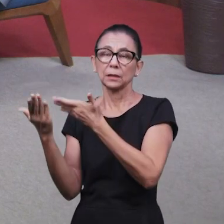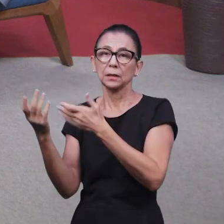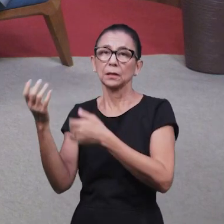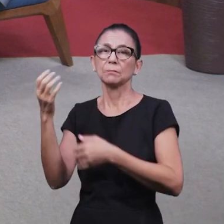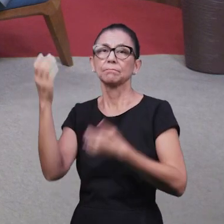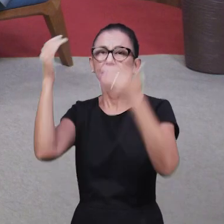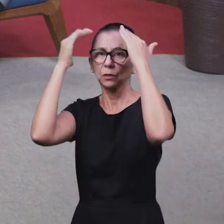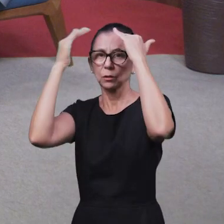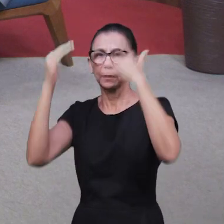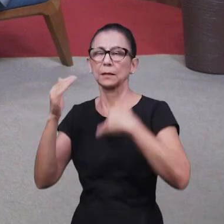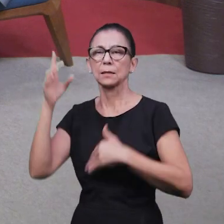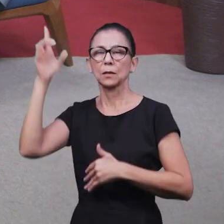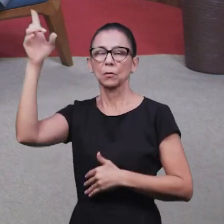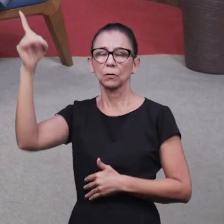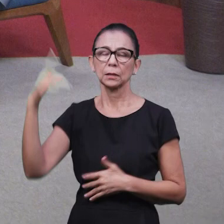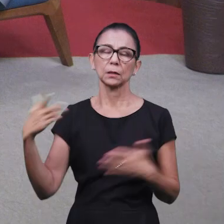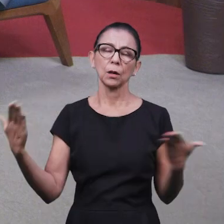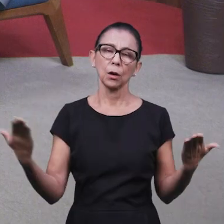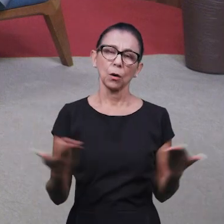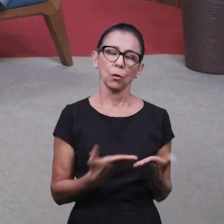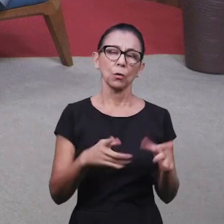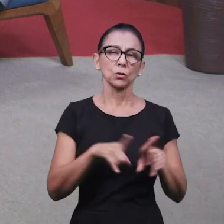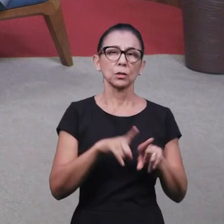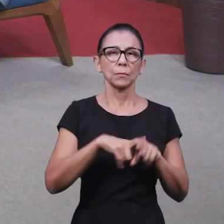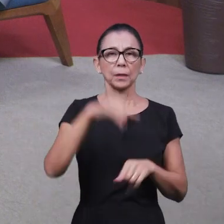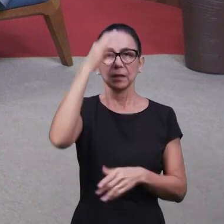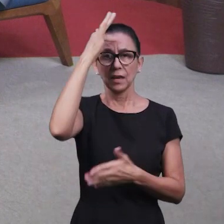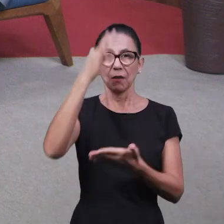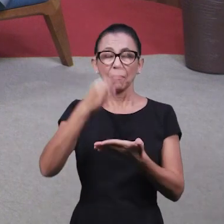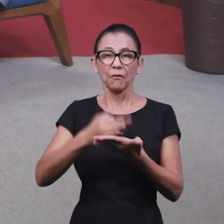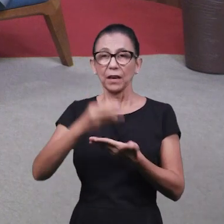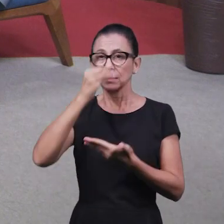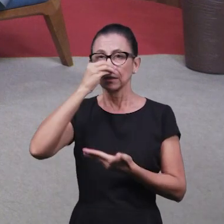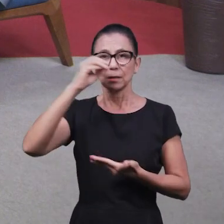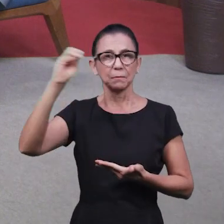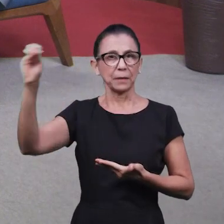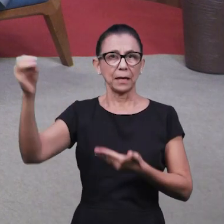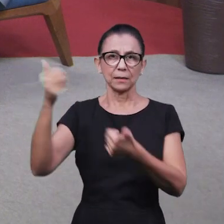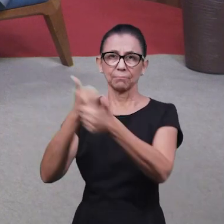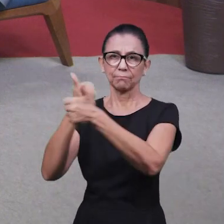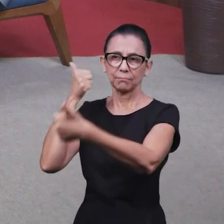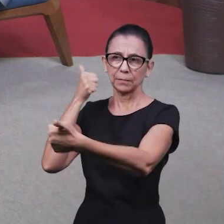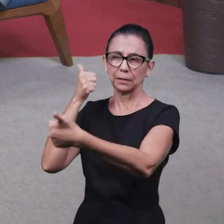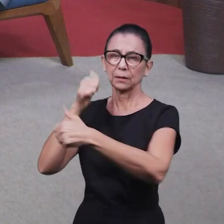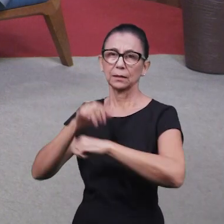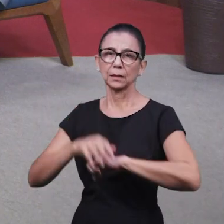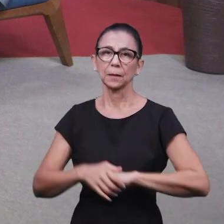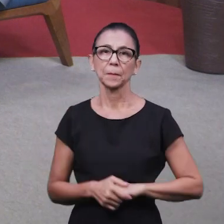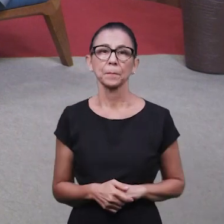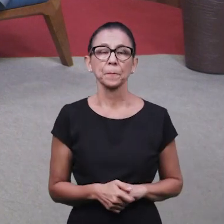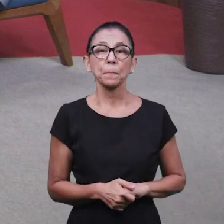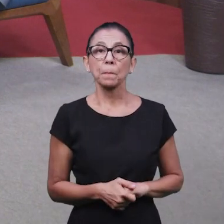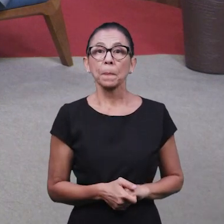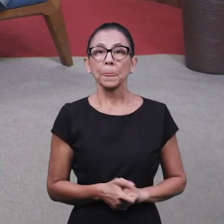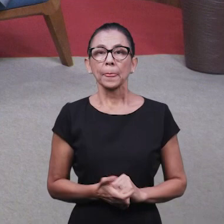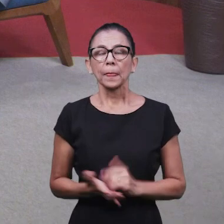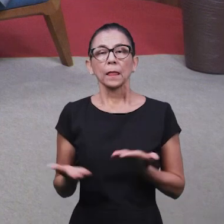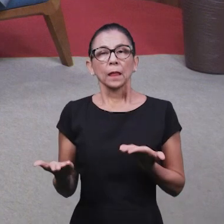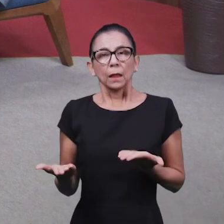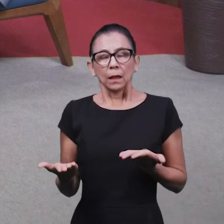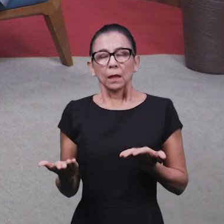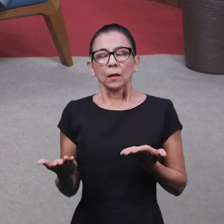apostasia. Apostatar quer dizer afastar da fé, afastar da fé verdadeira, né? Então, isso é a apostasia. E o caminho da apostasia